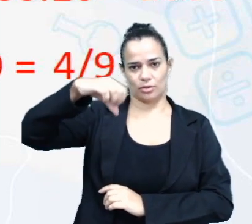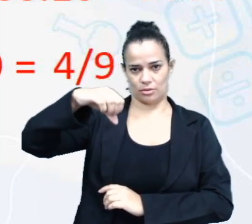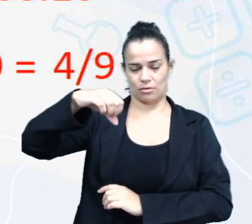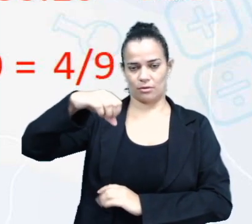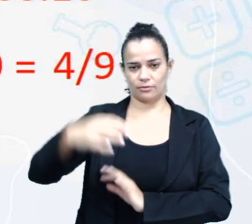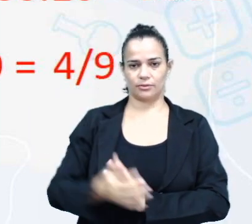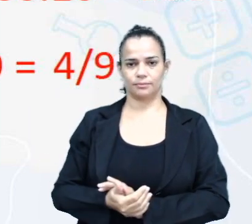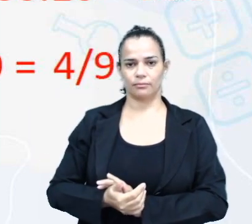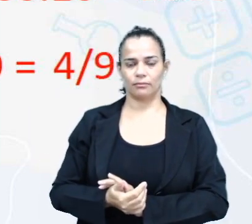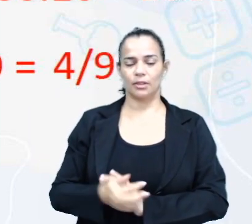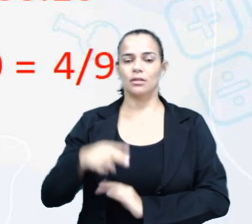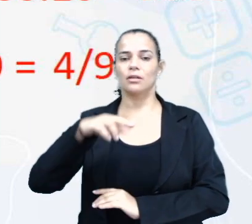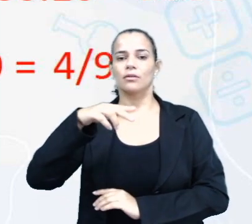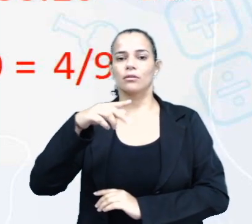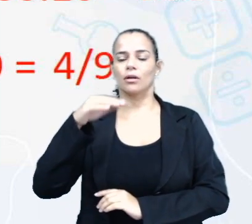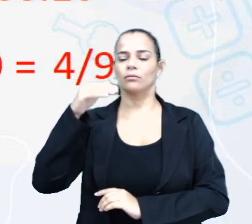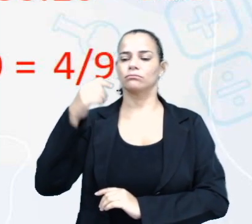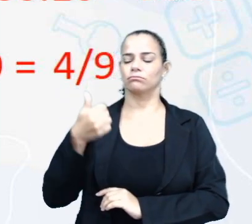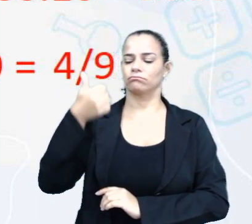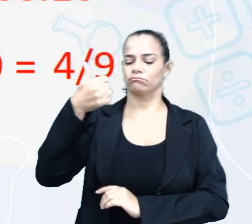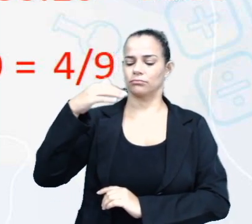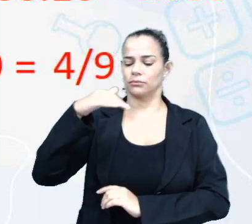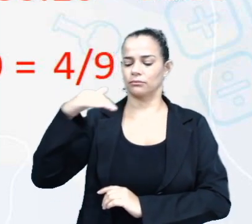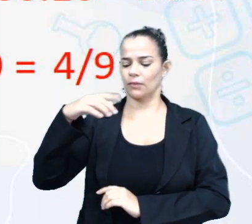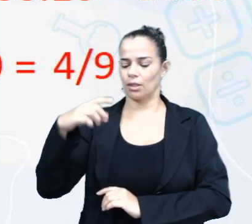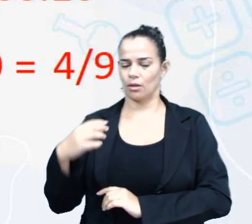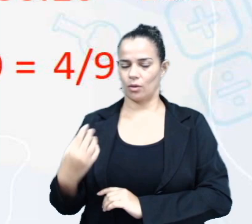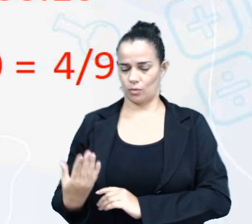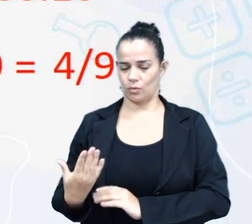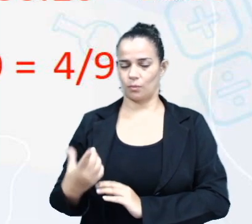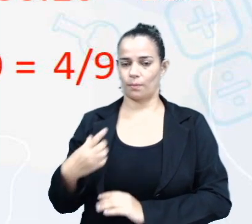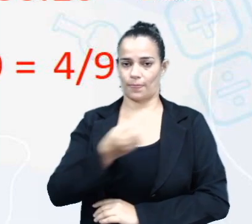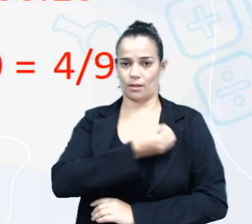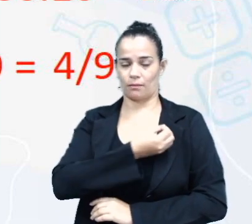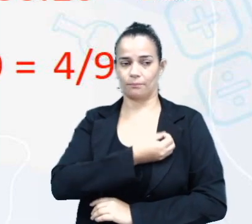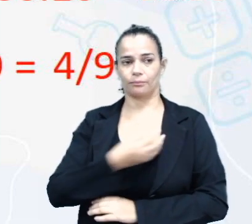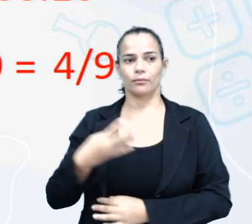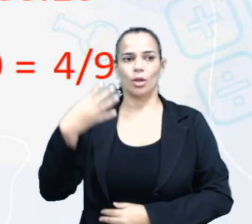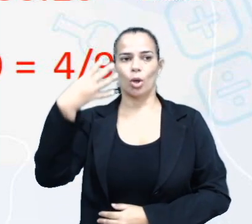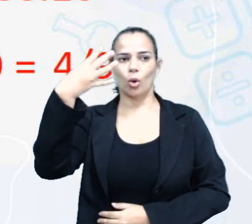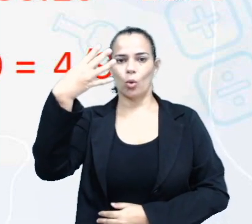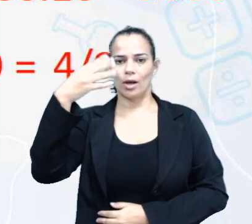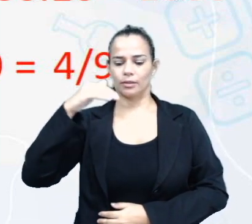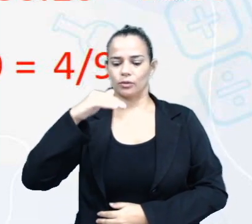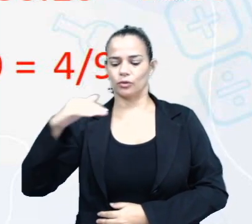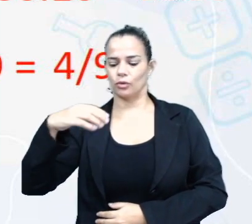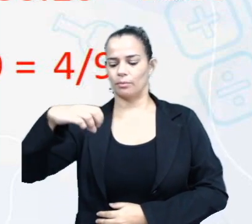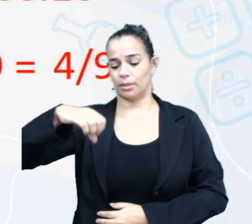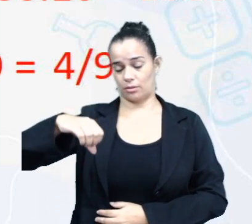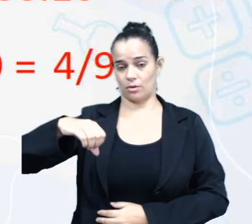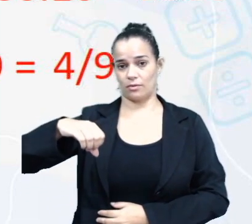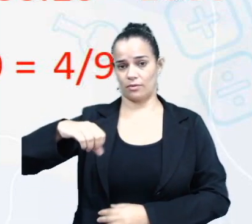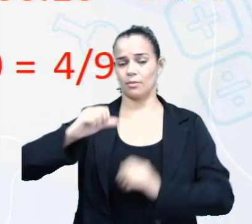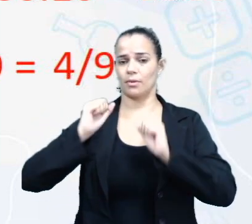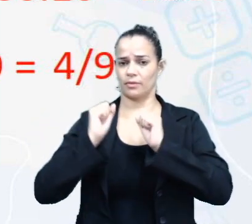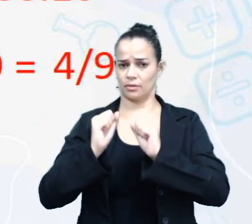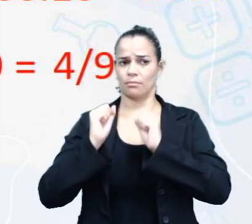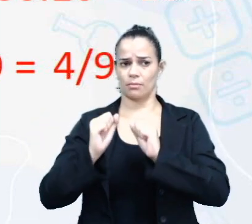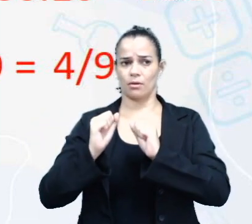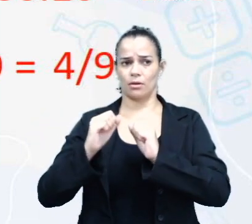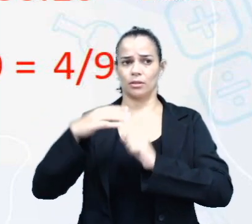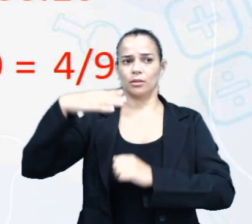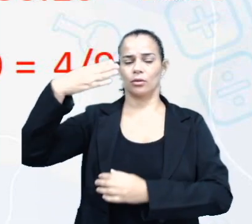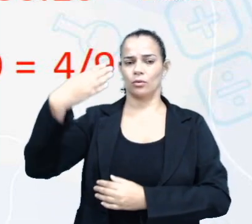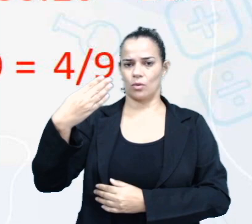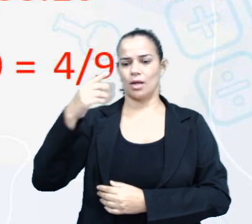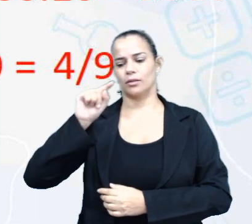aí fica uma fração que eu prefiro escrever desse jeito, 4 sobre 9. Mas você também pode deixar assim,